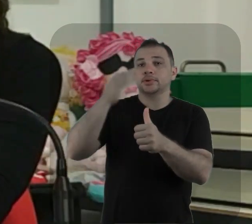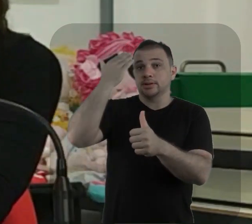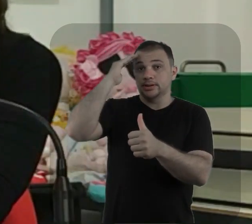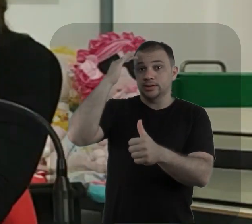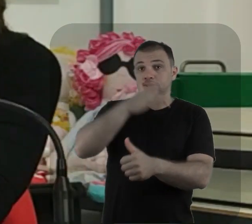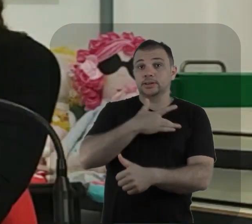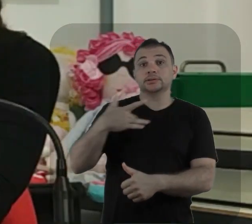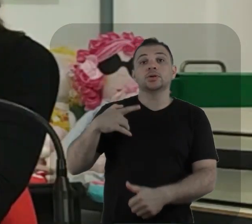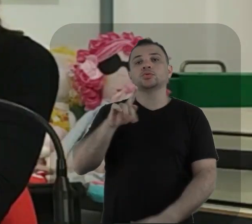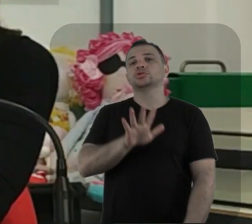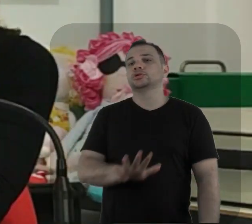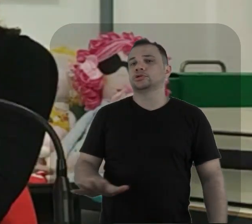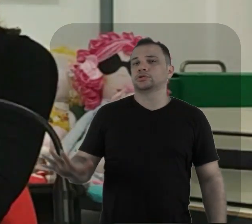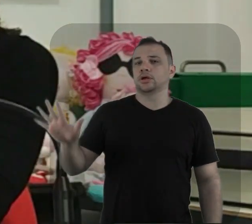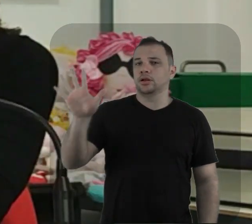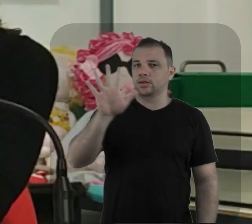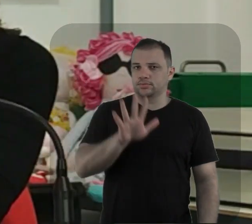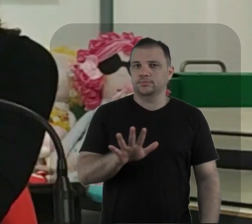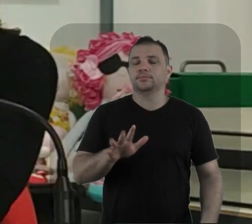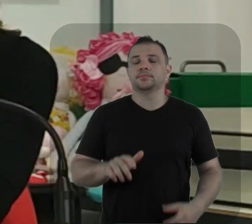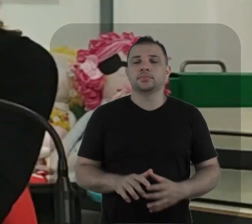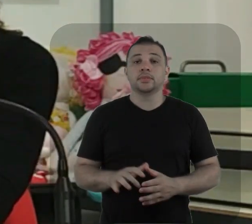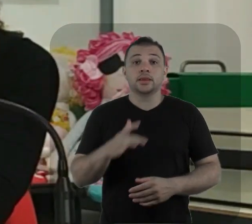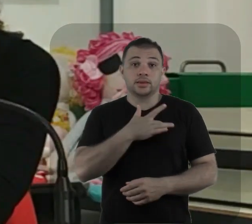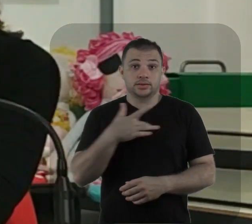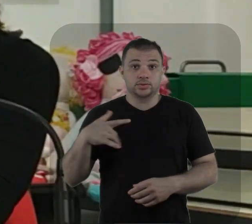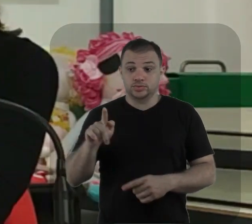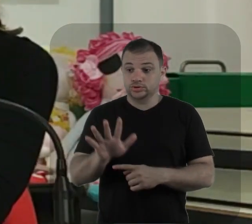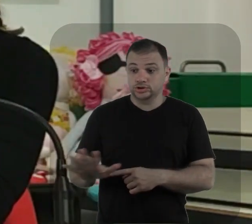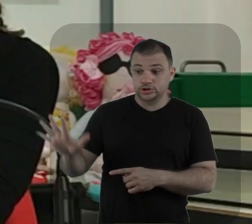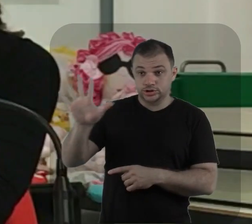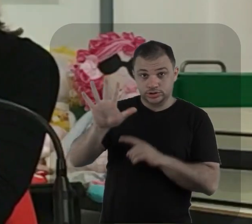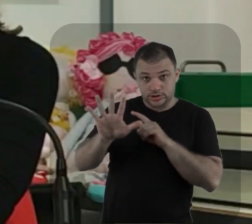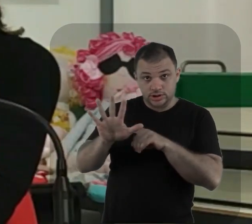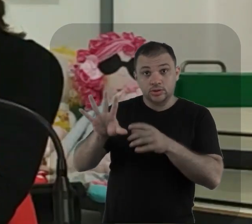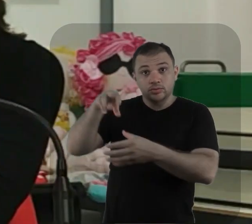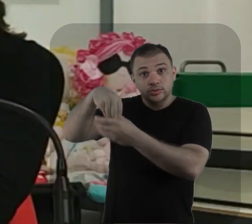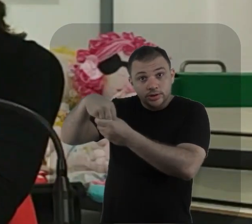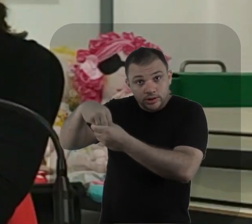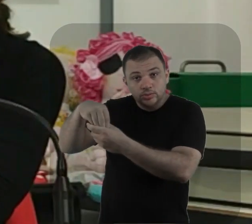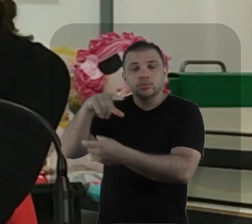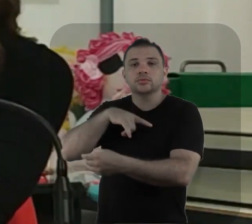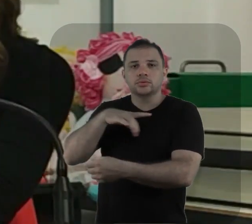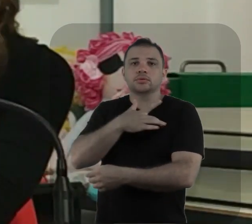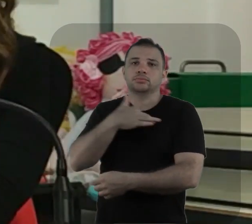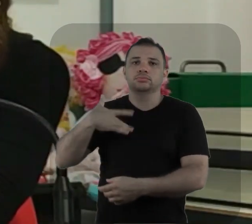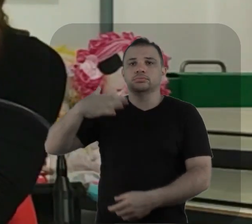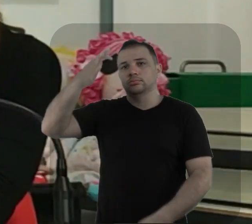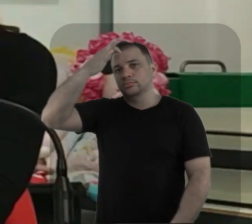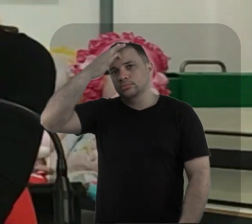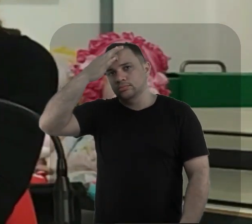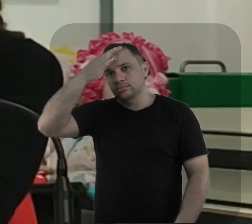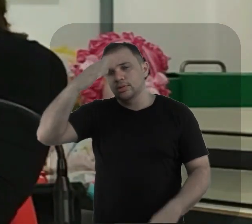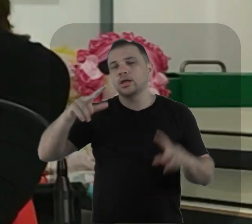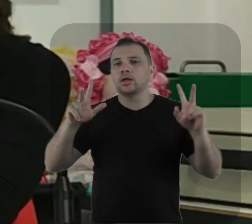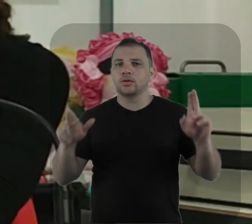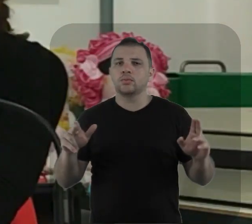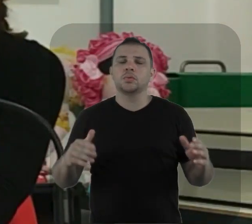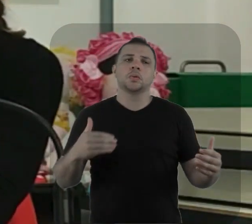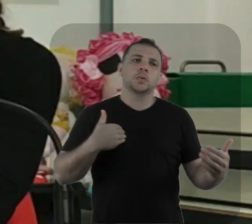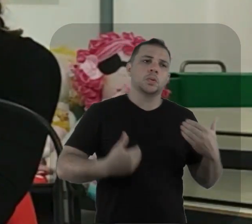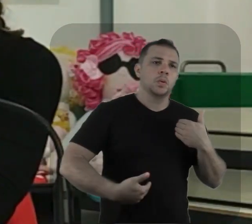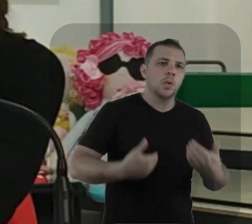que primeiro entender a saúde como um todo, né? E Sim. a saúde mental está dentro do conceito de estar saudável, que compreende a